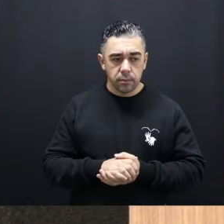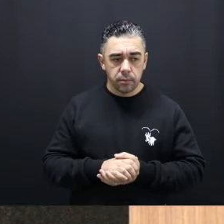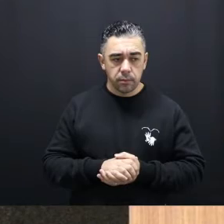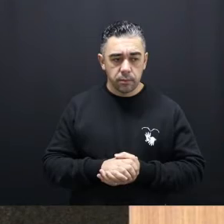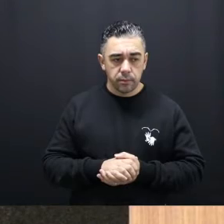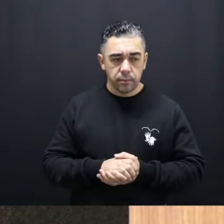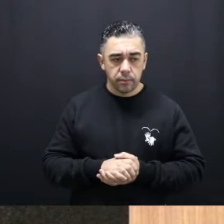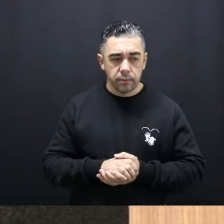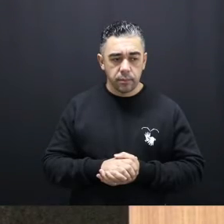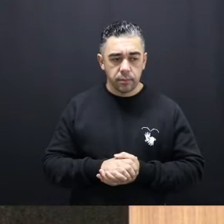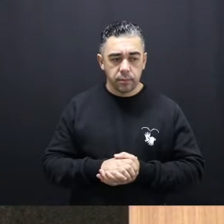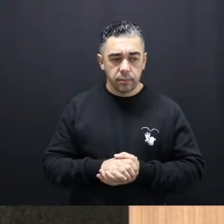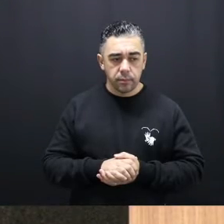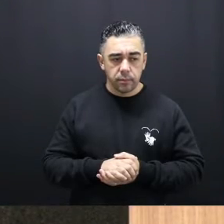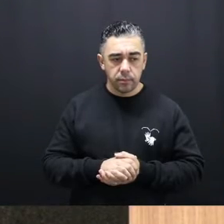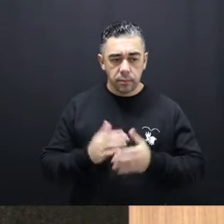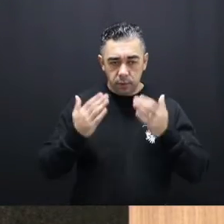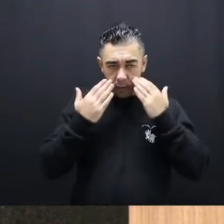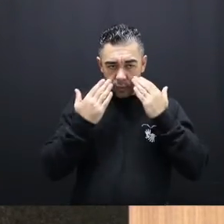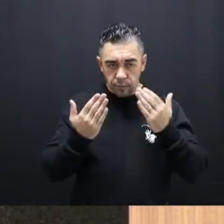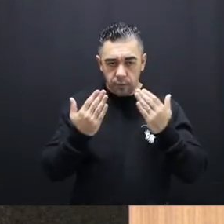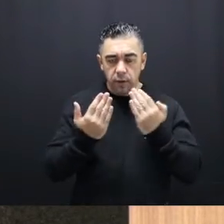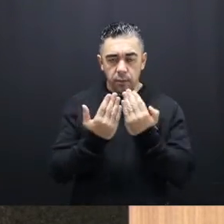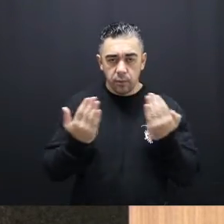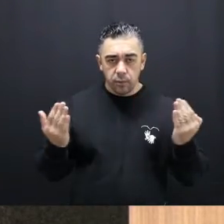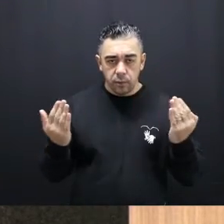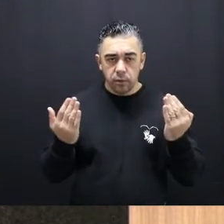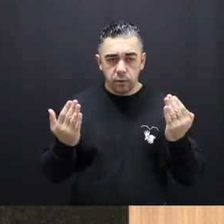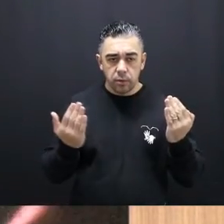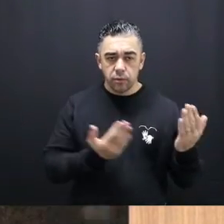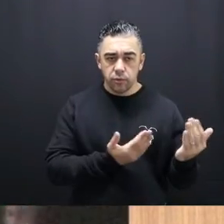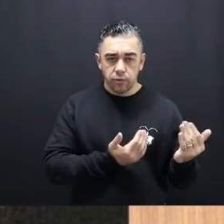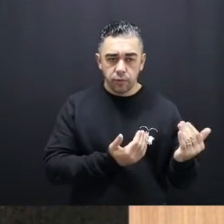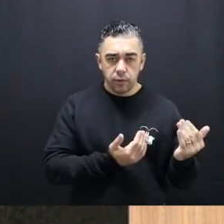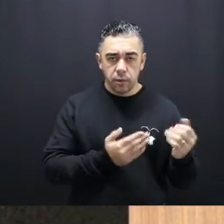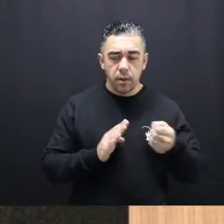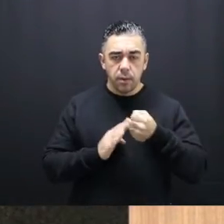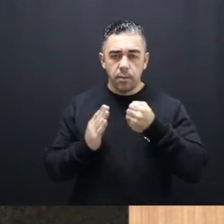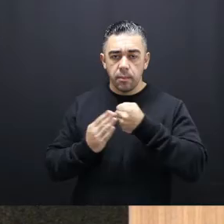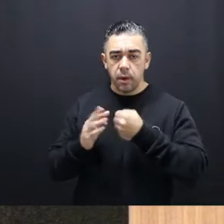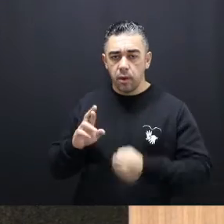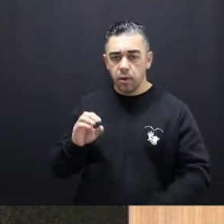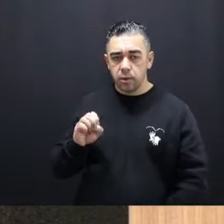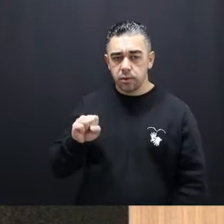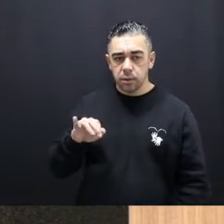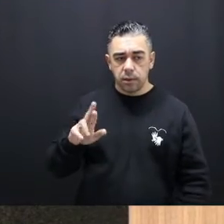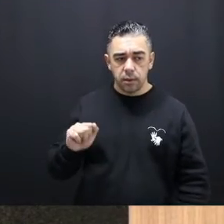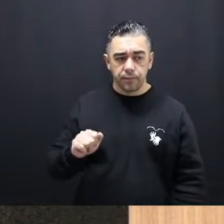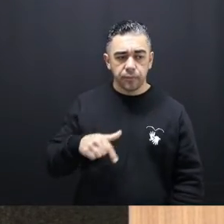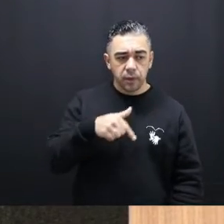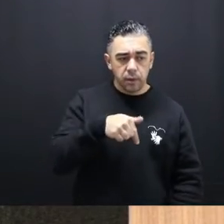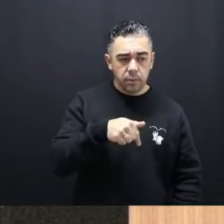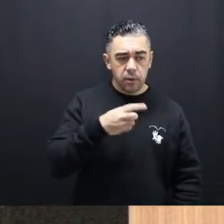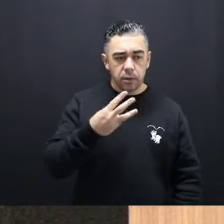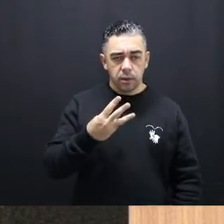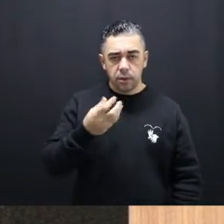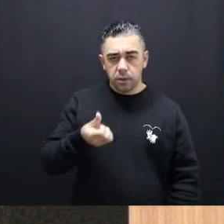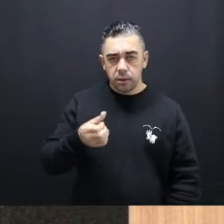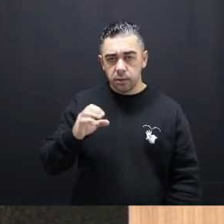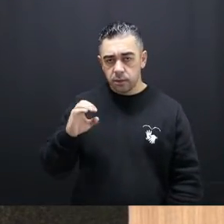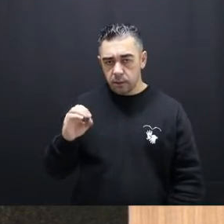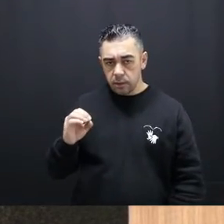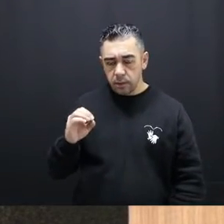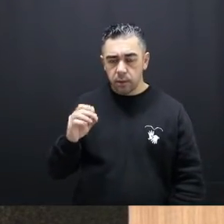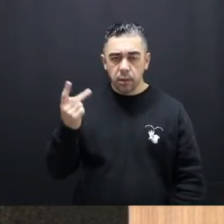e enfrente ao portão do centro da Juventude no Bairro Roseira indicação 7.360 do vereador